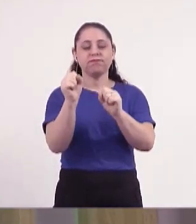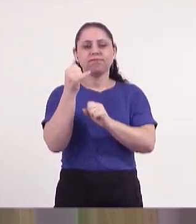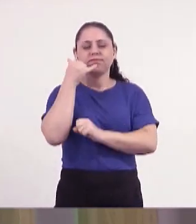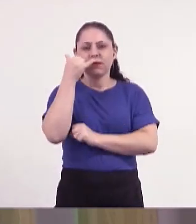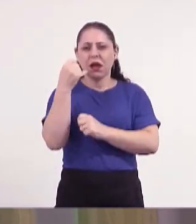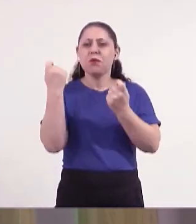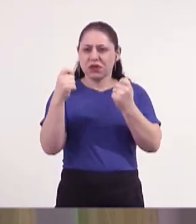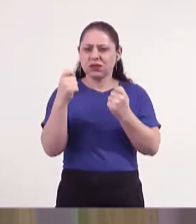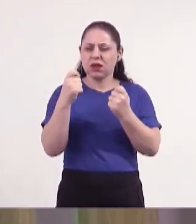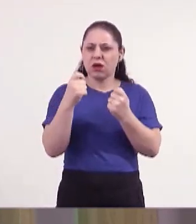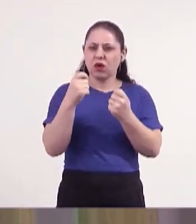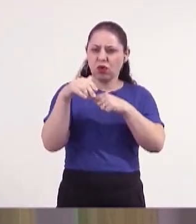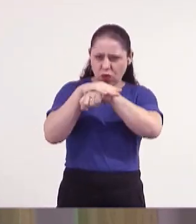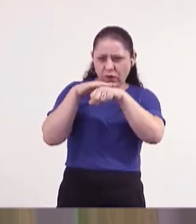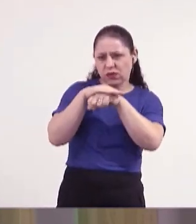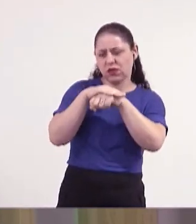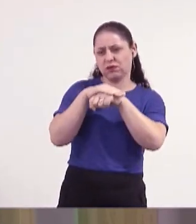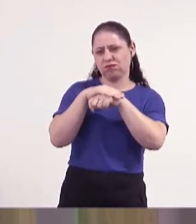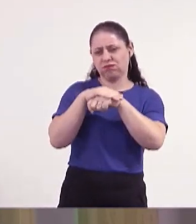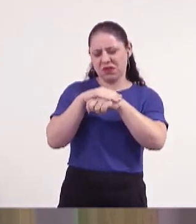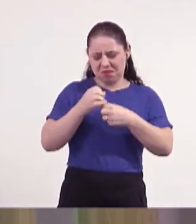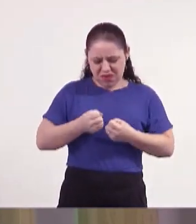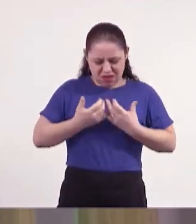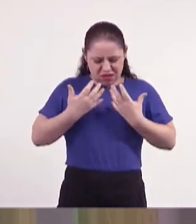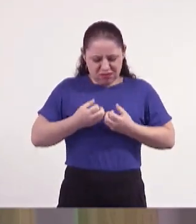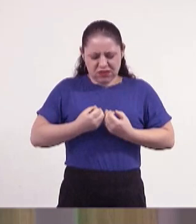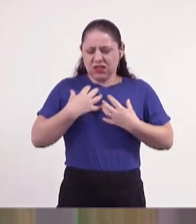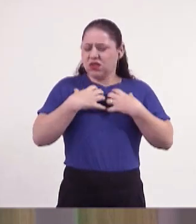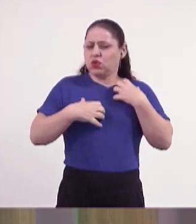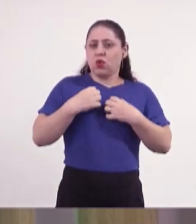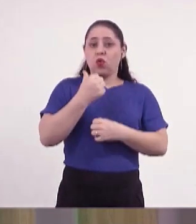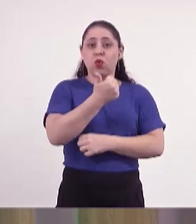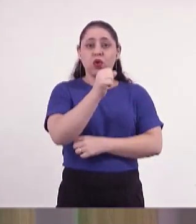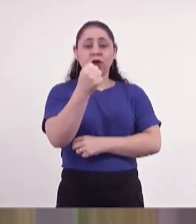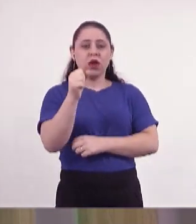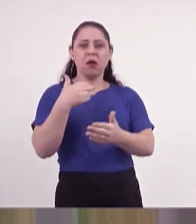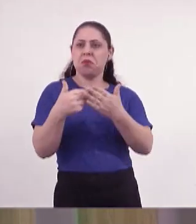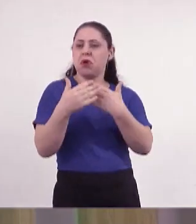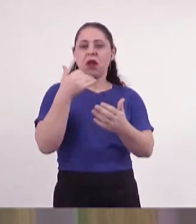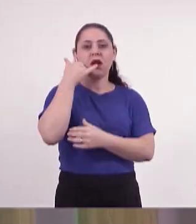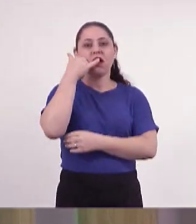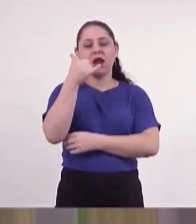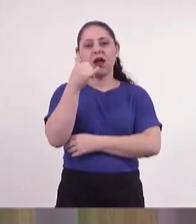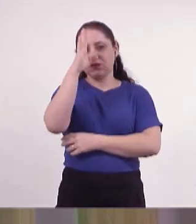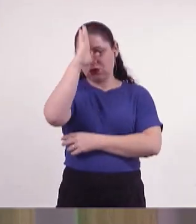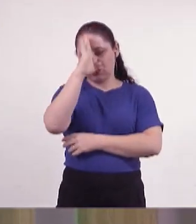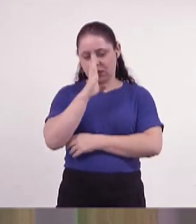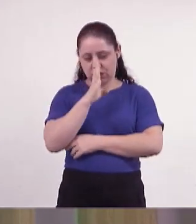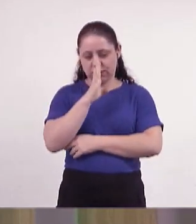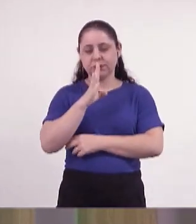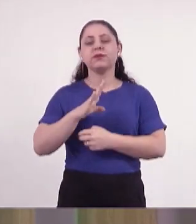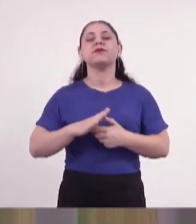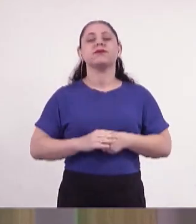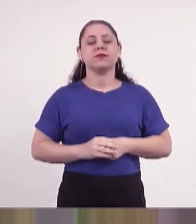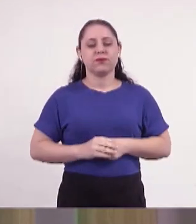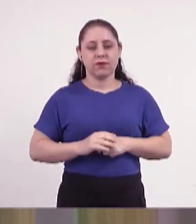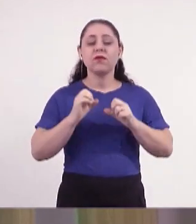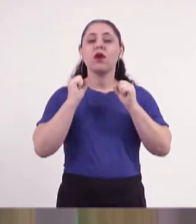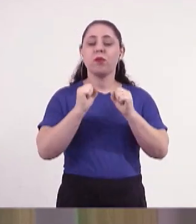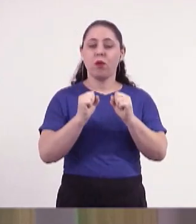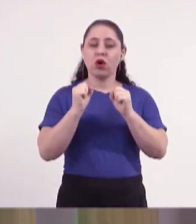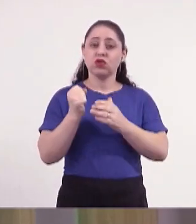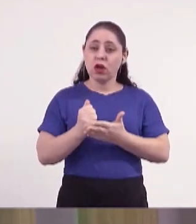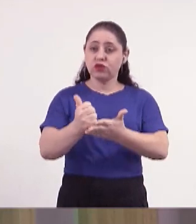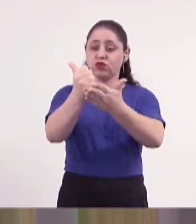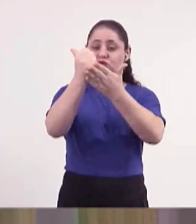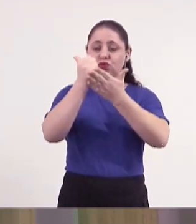você estiver precisando trocar uma ideia, conversar com alguém, 188 de qualquer telefone, a ligação é gratuita e pode ser